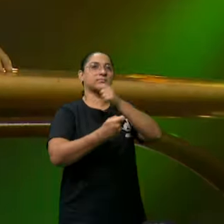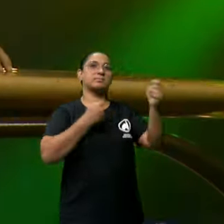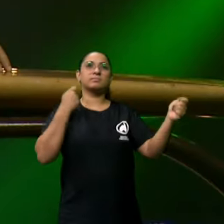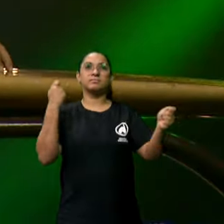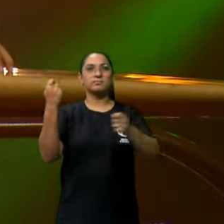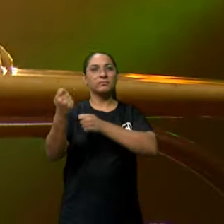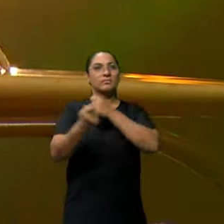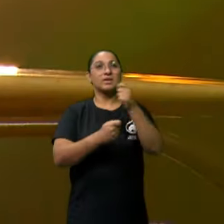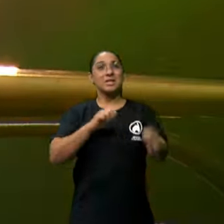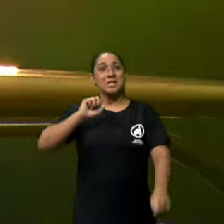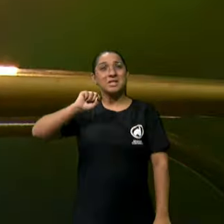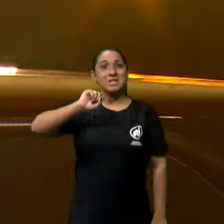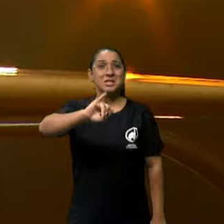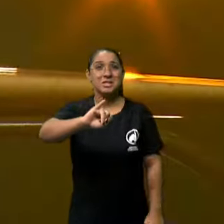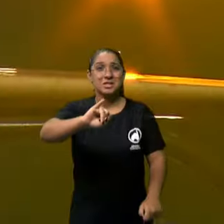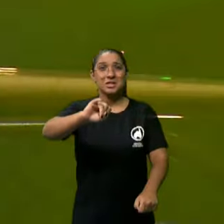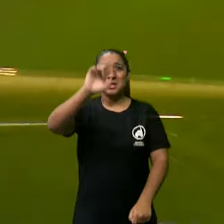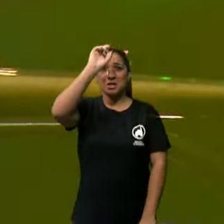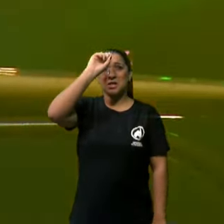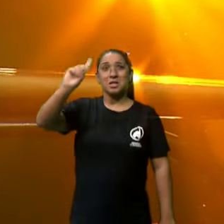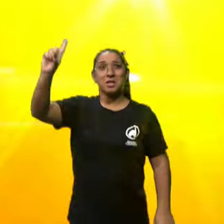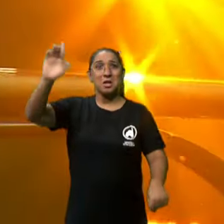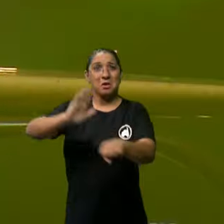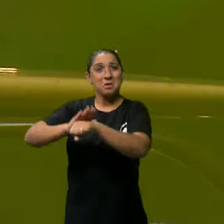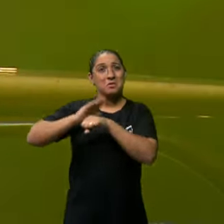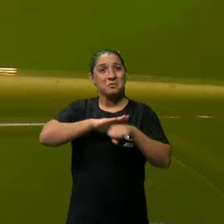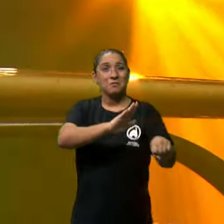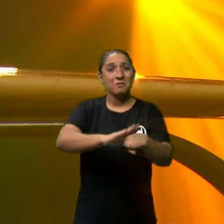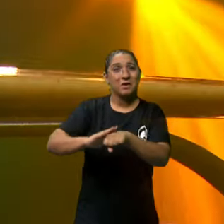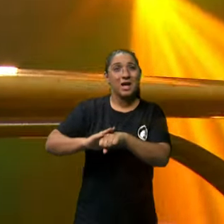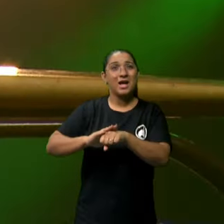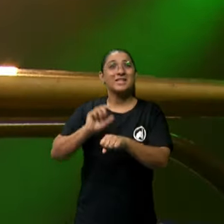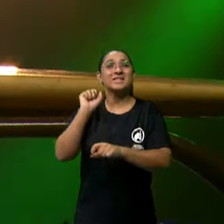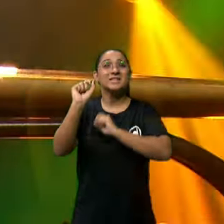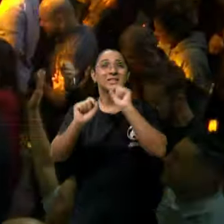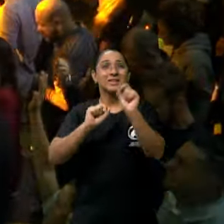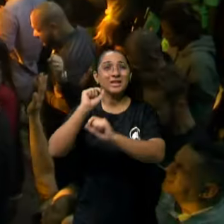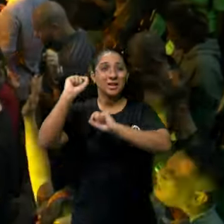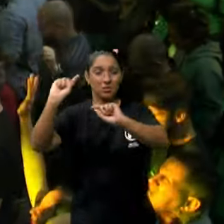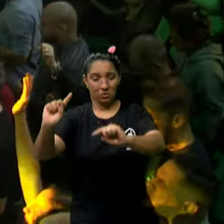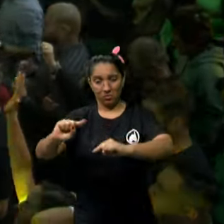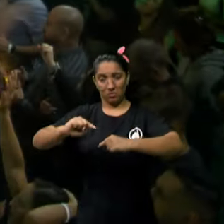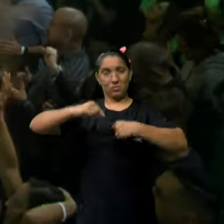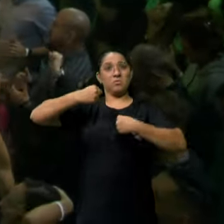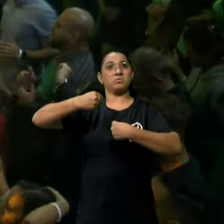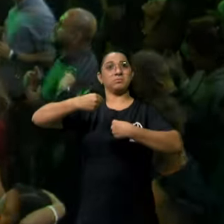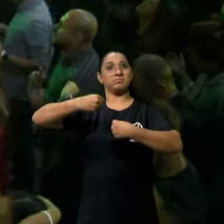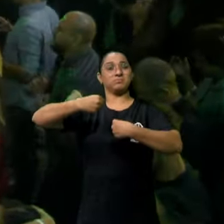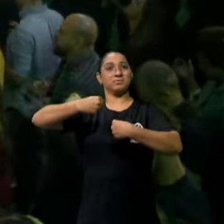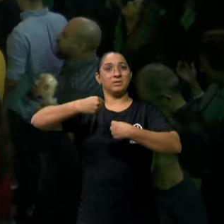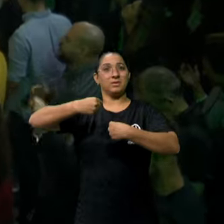do Deus quem me impedirá Agindo Deus quem me impedirá